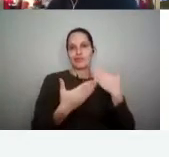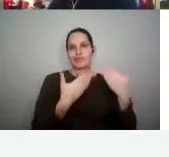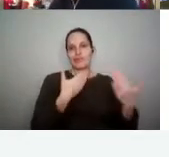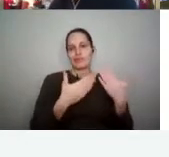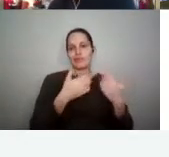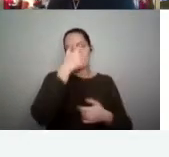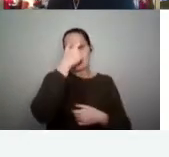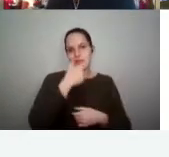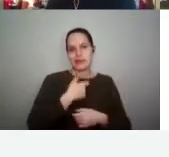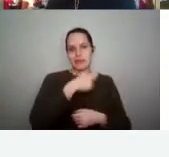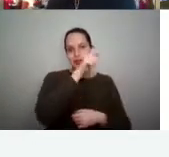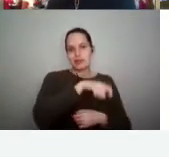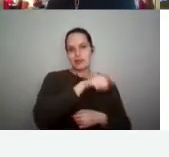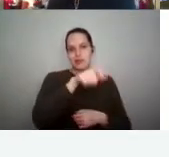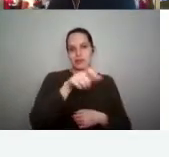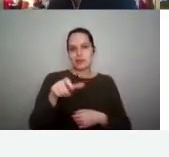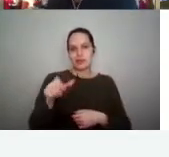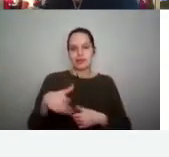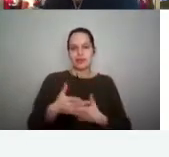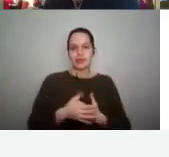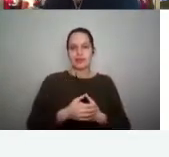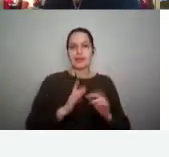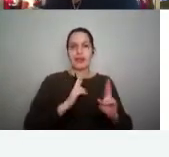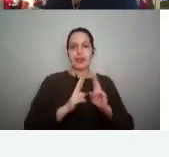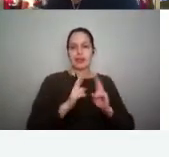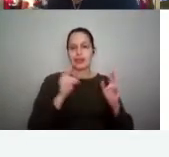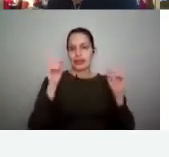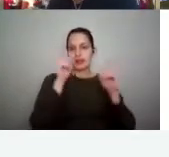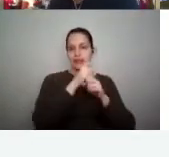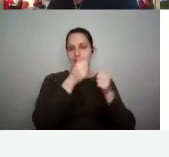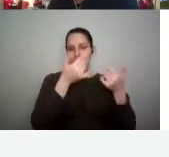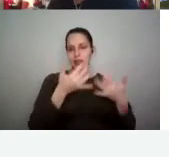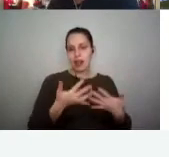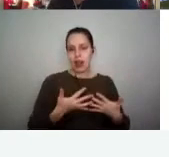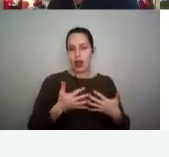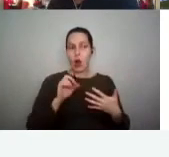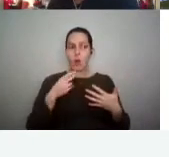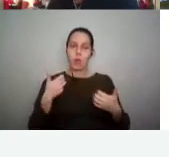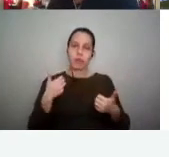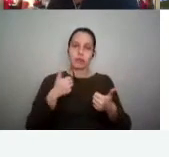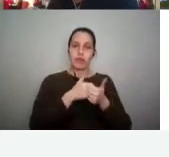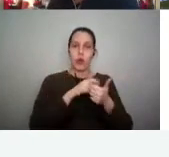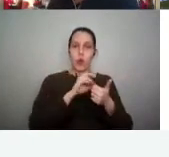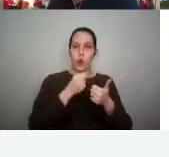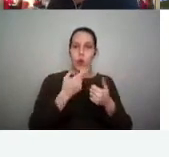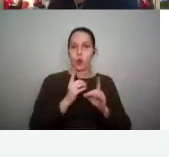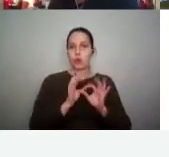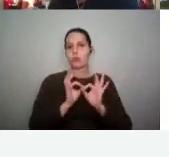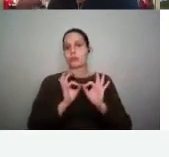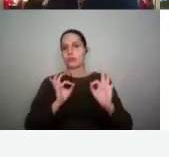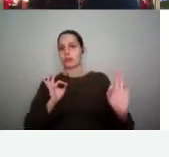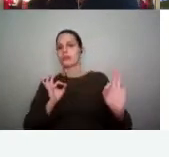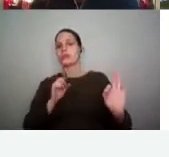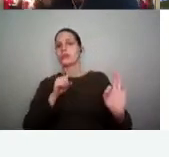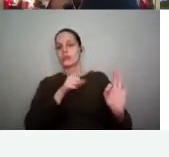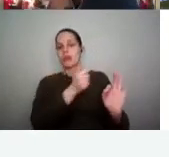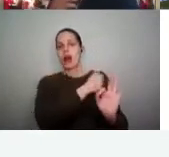explicar, que nos aproxima ou se nos distancia dos alunos e interfere nessas relações que com eles